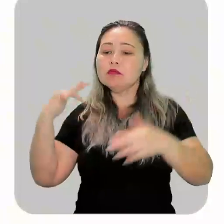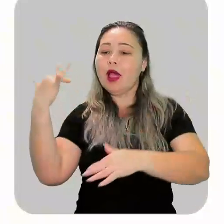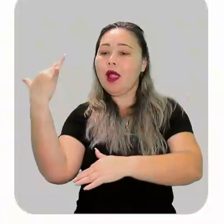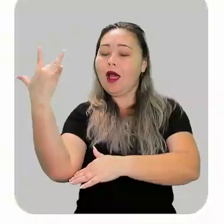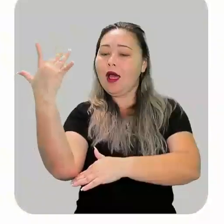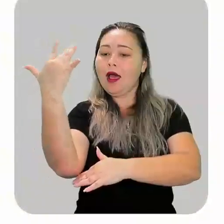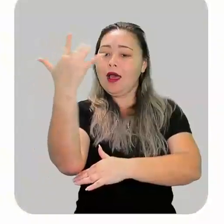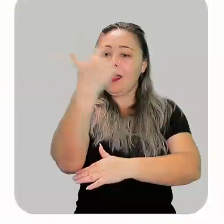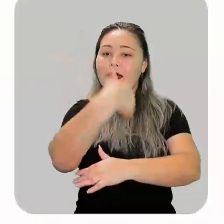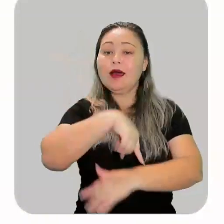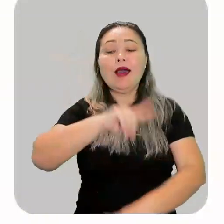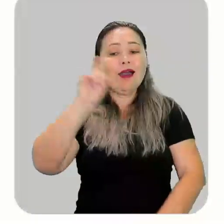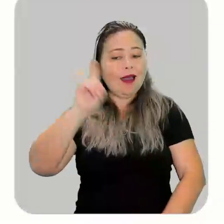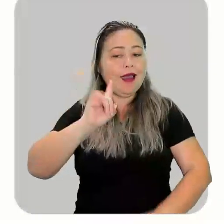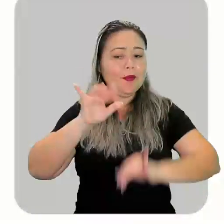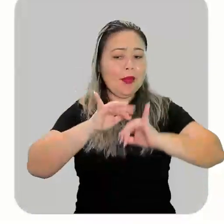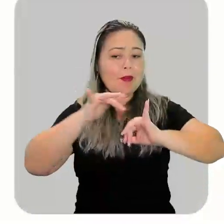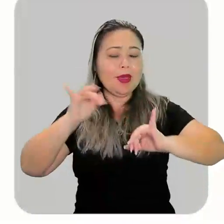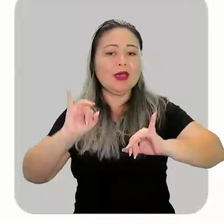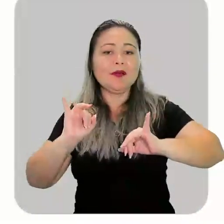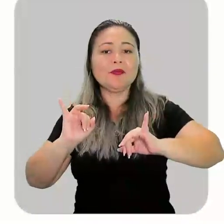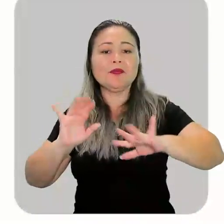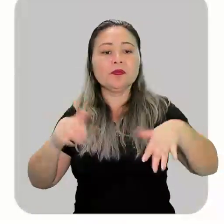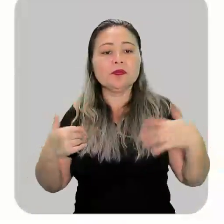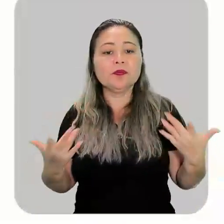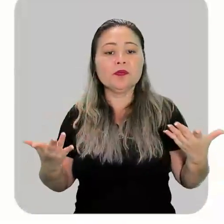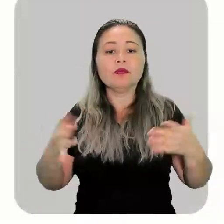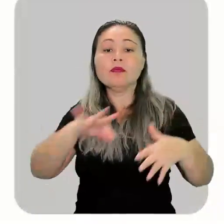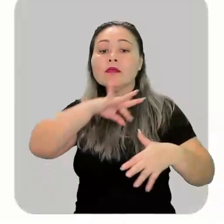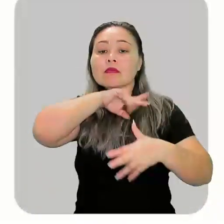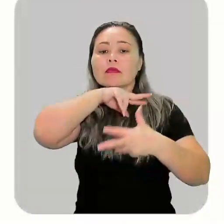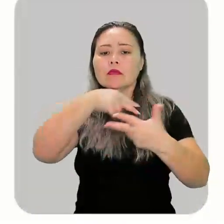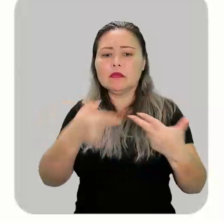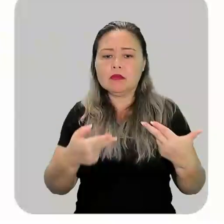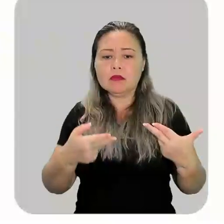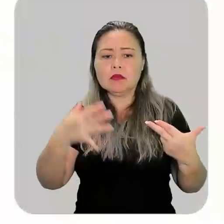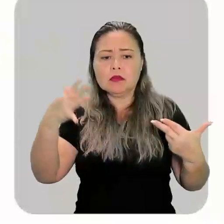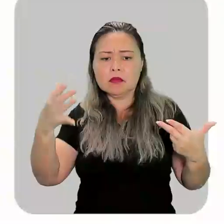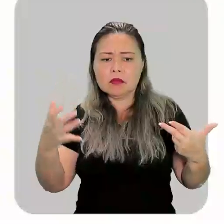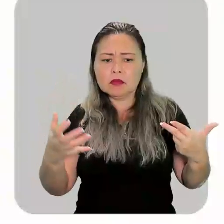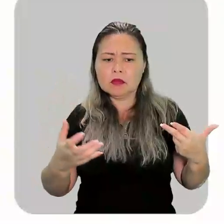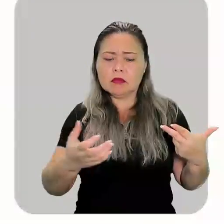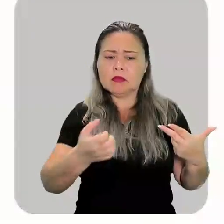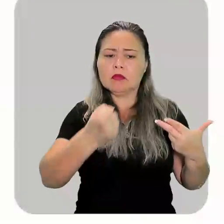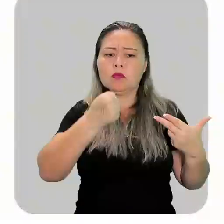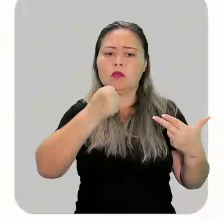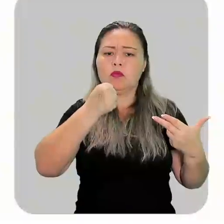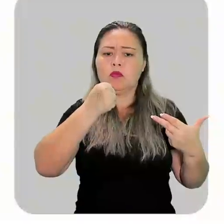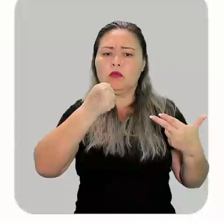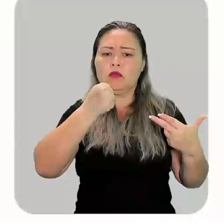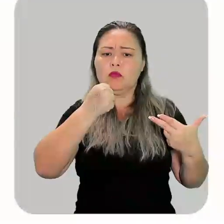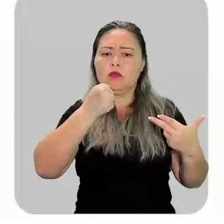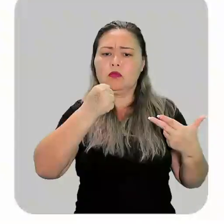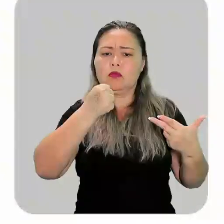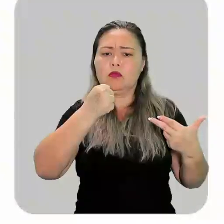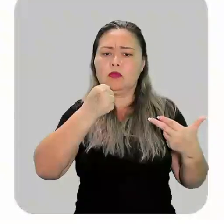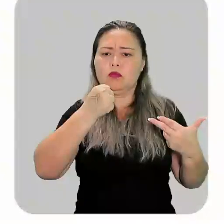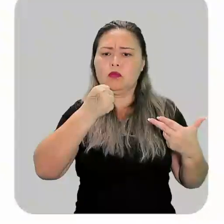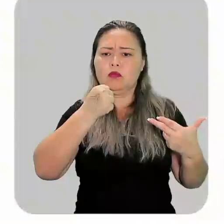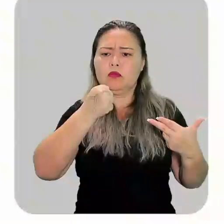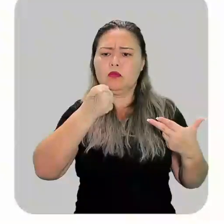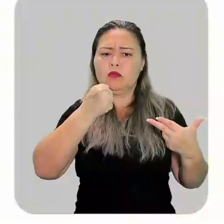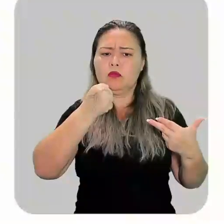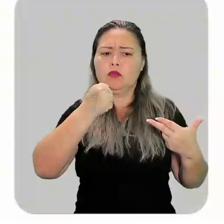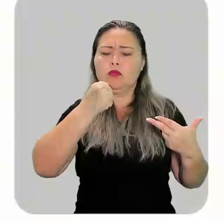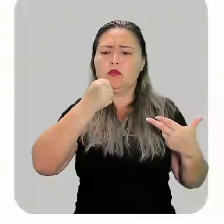ambiental. Mas é uma pérola. Os animais foram salvados. Nem salvos,